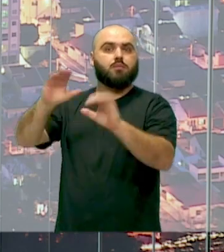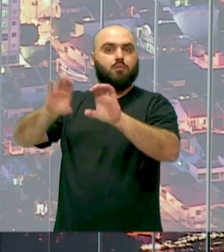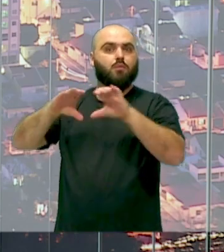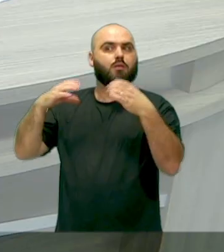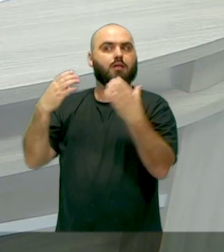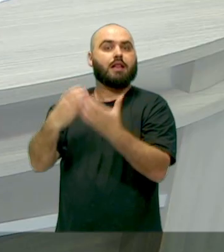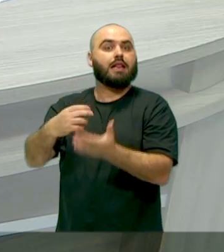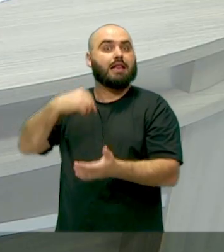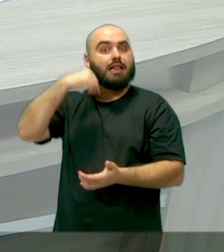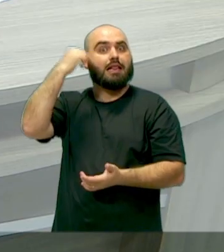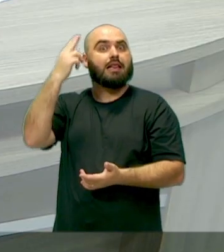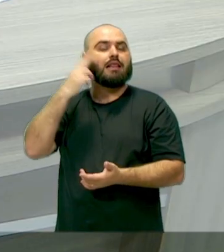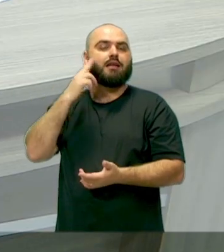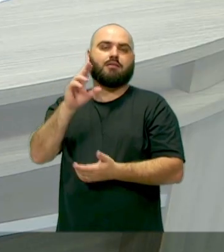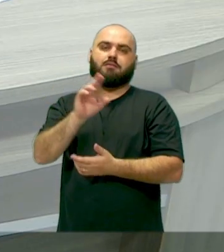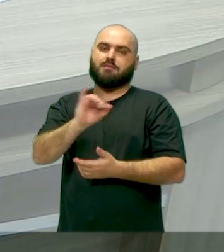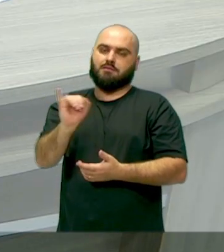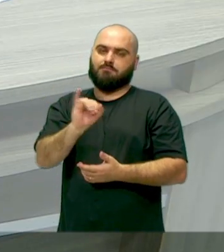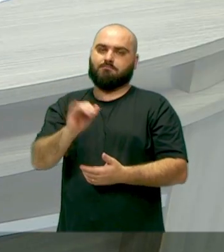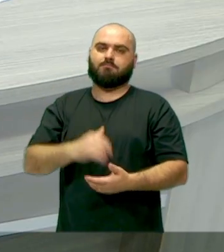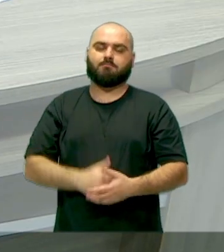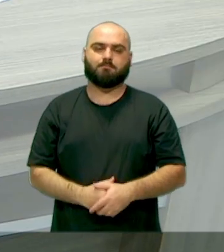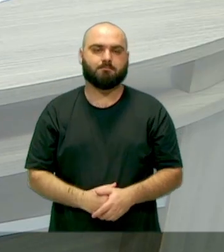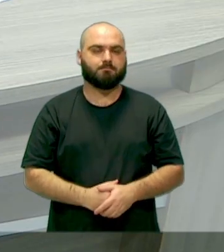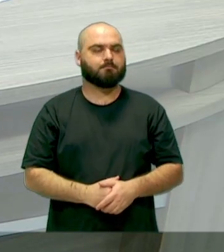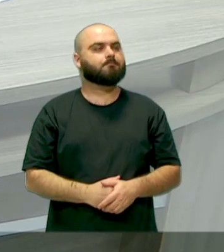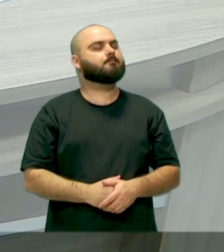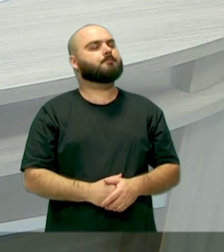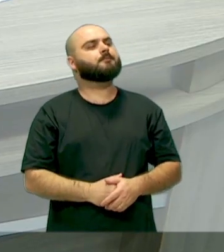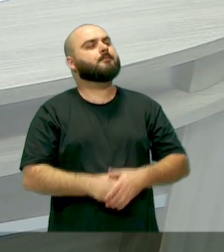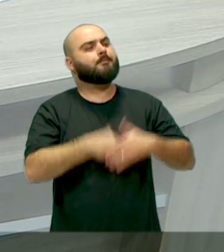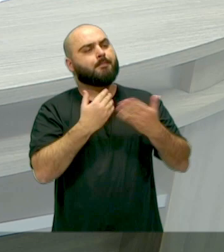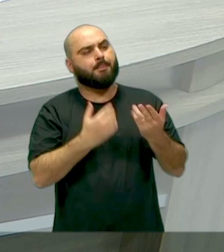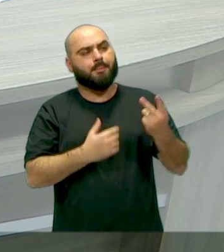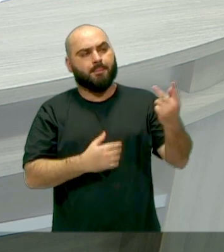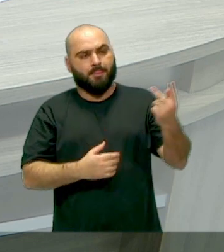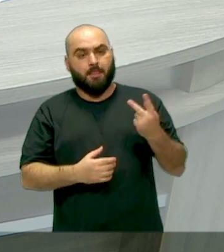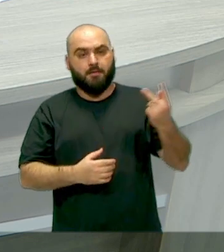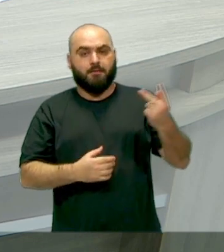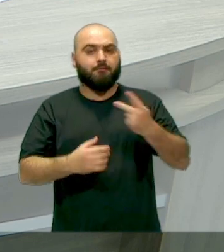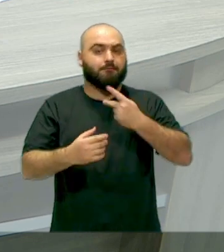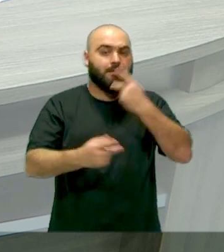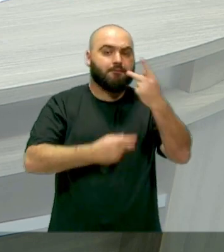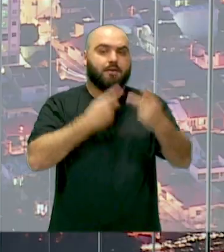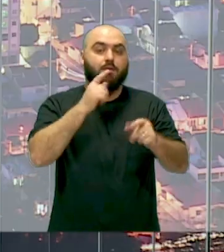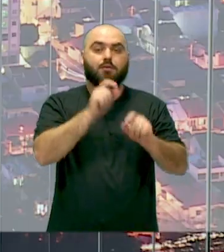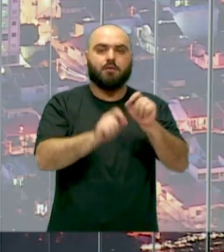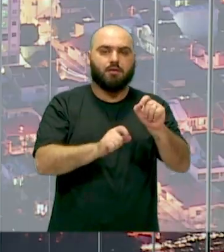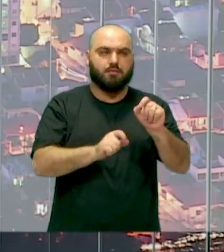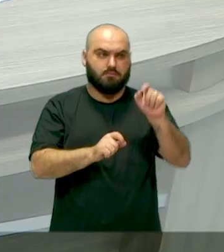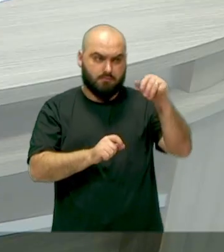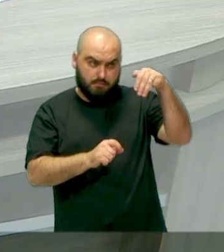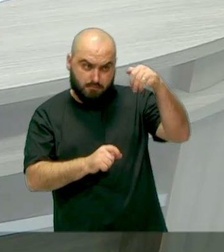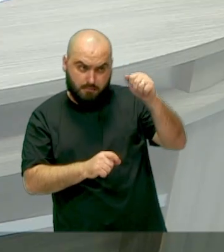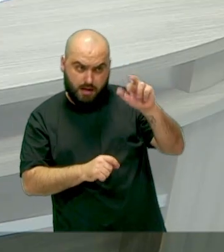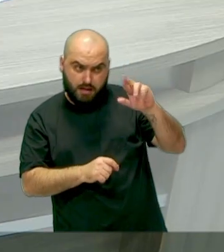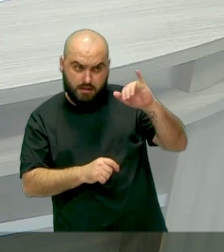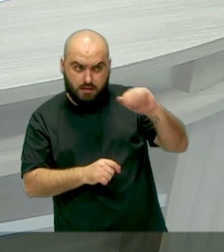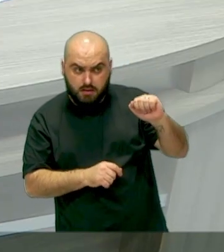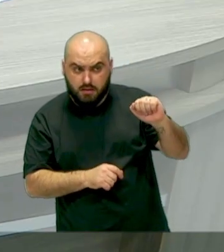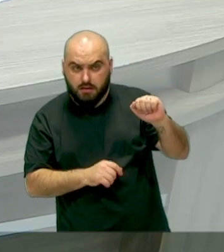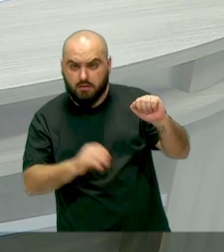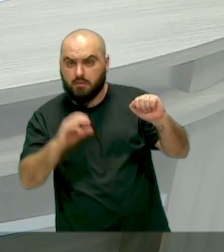Itajaí. E, Dona Maria, a gente falava agora, né, Dona... Eu só prefiro ser chamada de